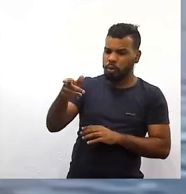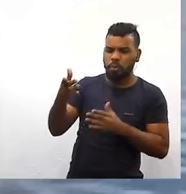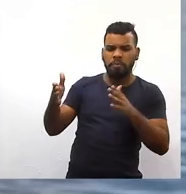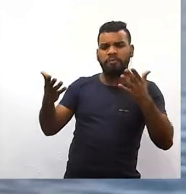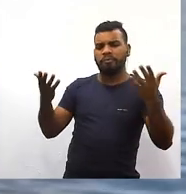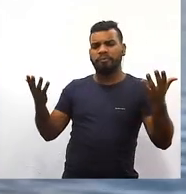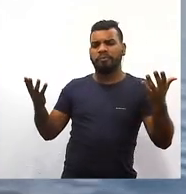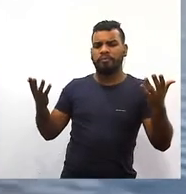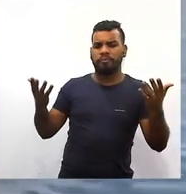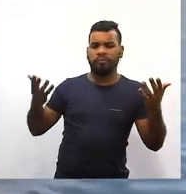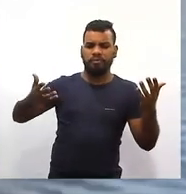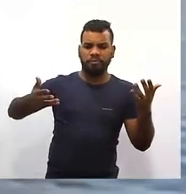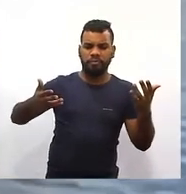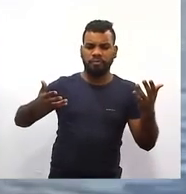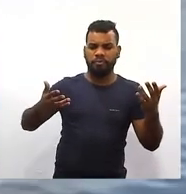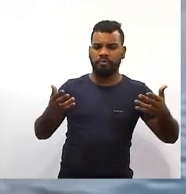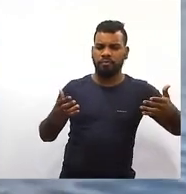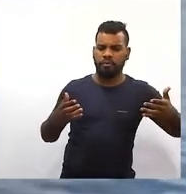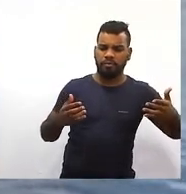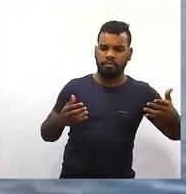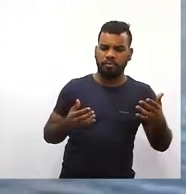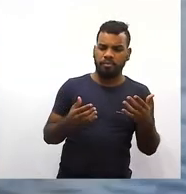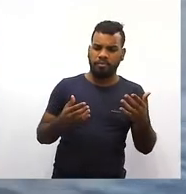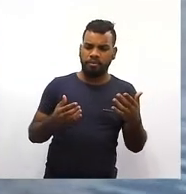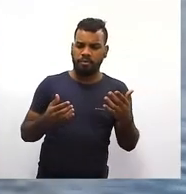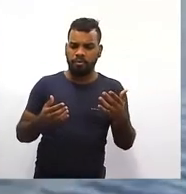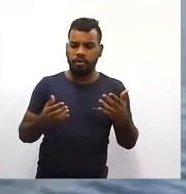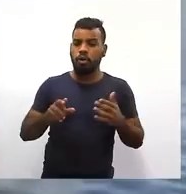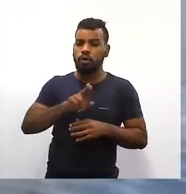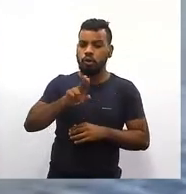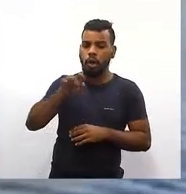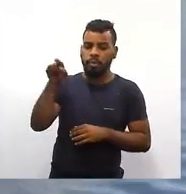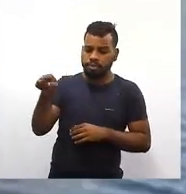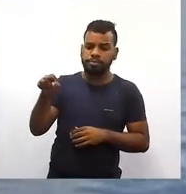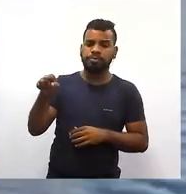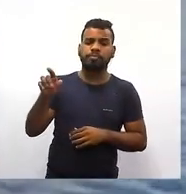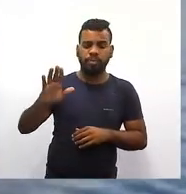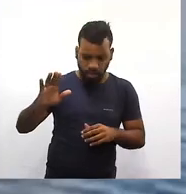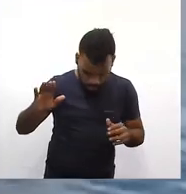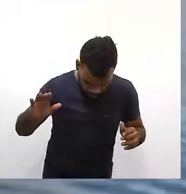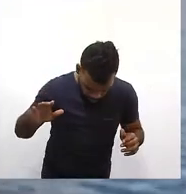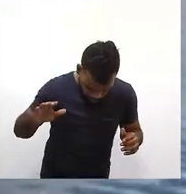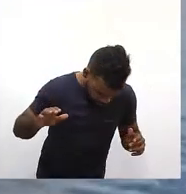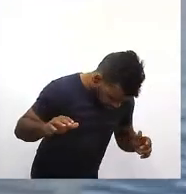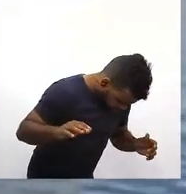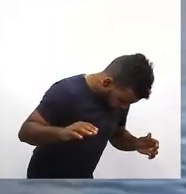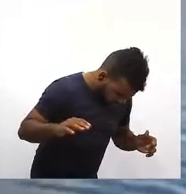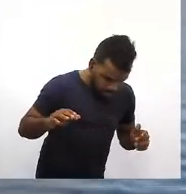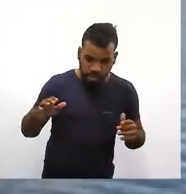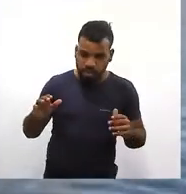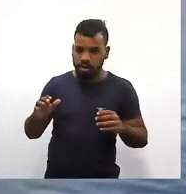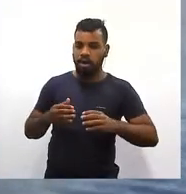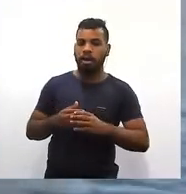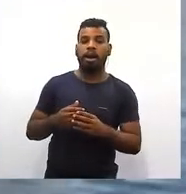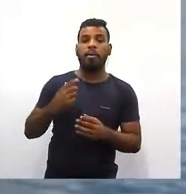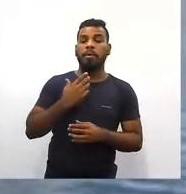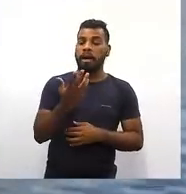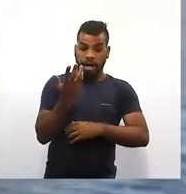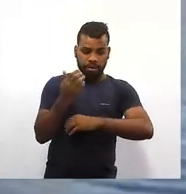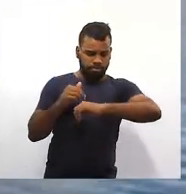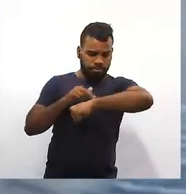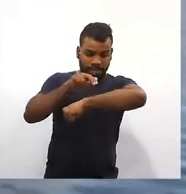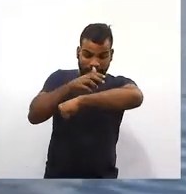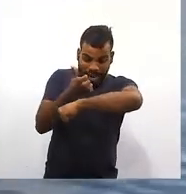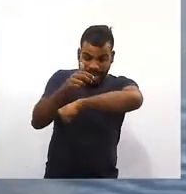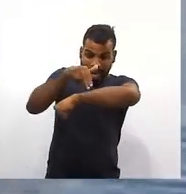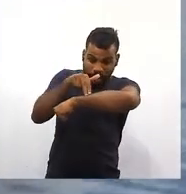variar, se chamava Severino, o nome dele. Só que quando ele pensa em desistir da vida, em saltar para fora da ponte